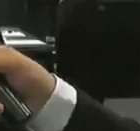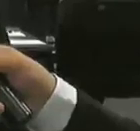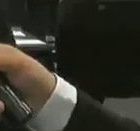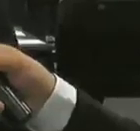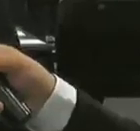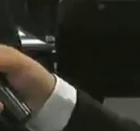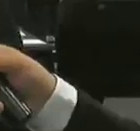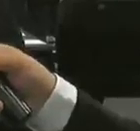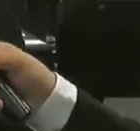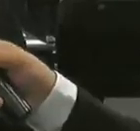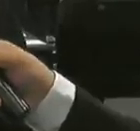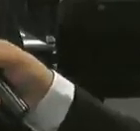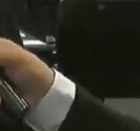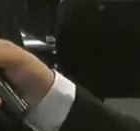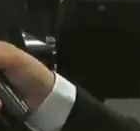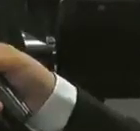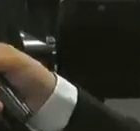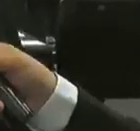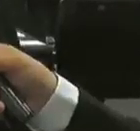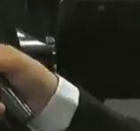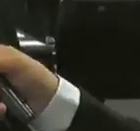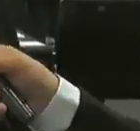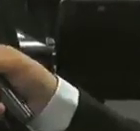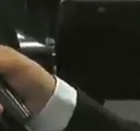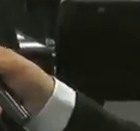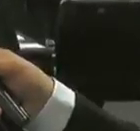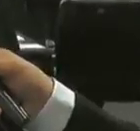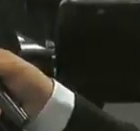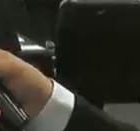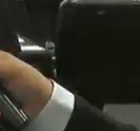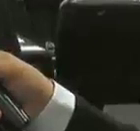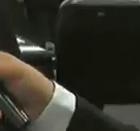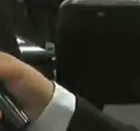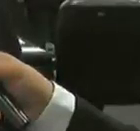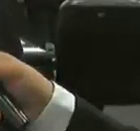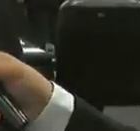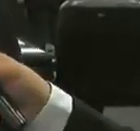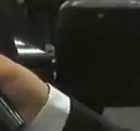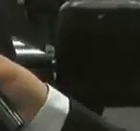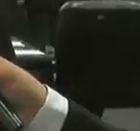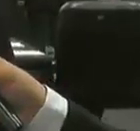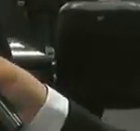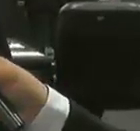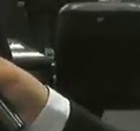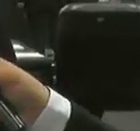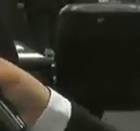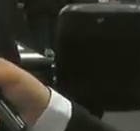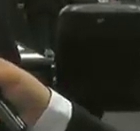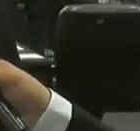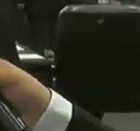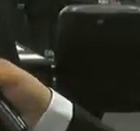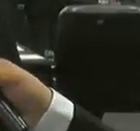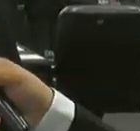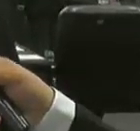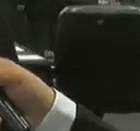TV, estamos acompanhando o trabalho, eu acho que é de suma importância que a população faça isso. Além disso, o cidadão vai ser mais bem informado, sabendo